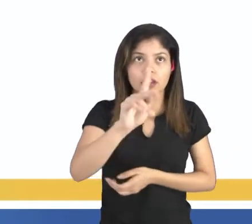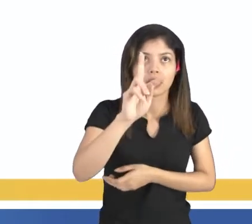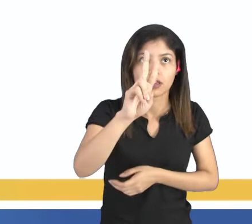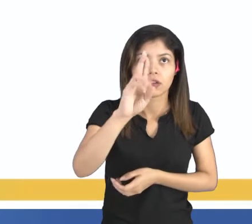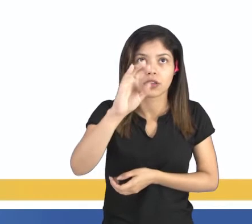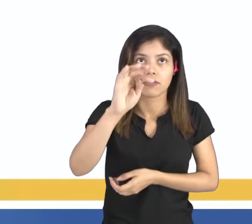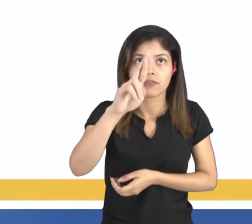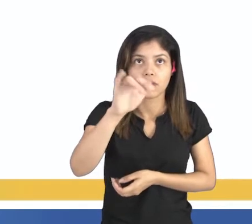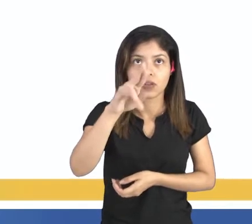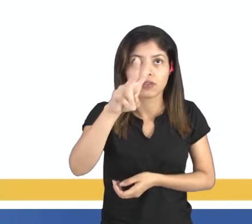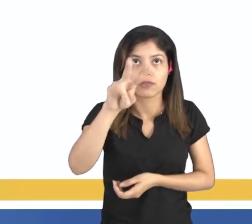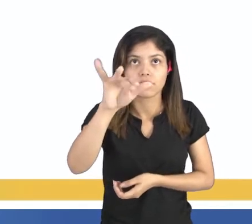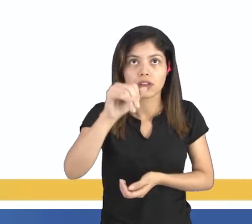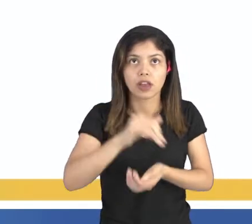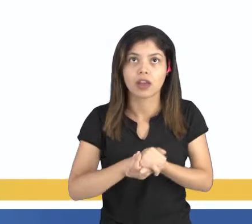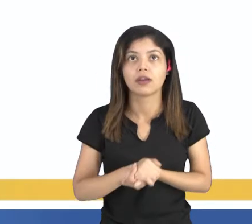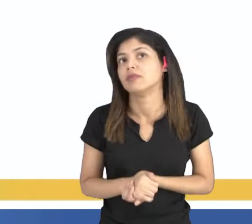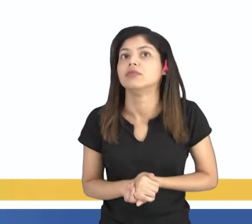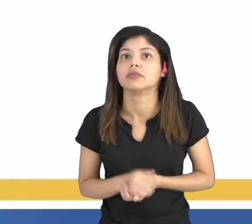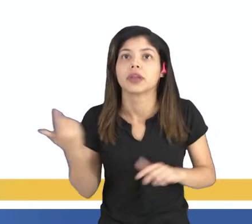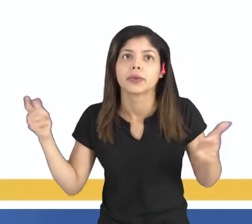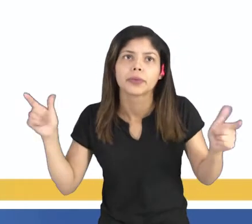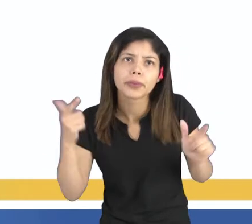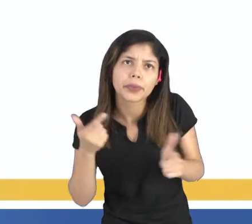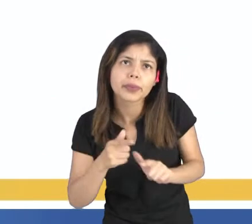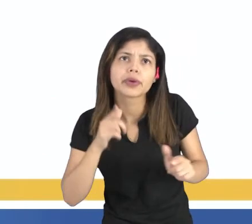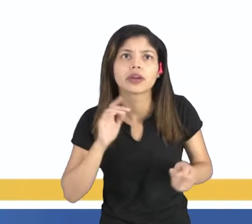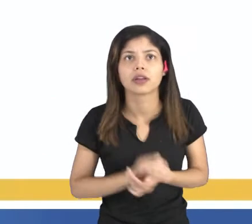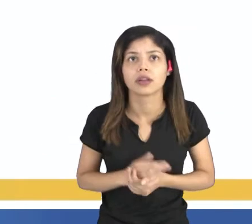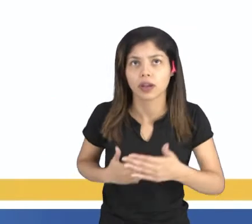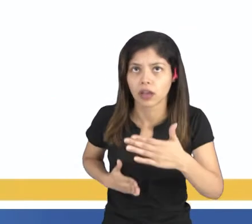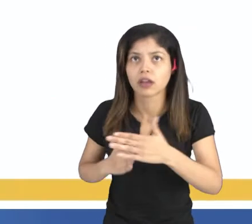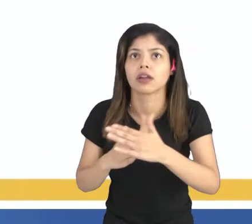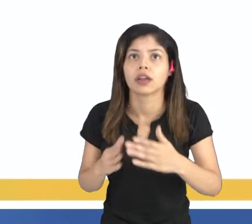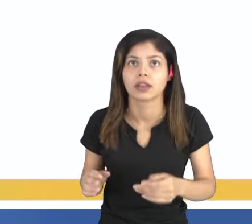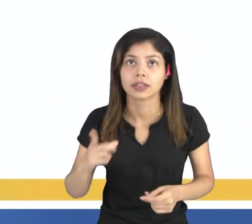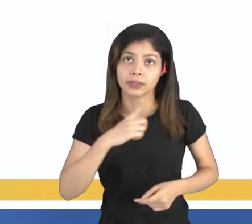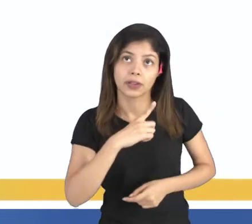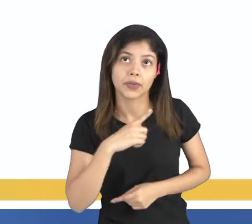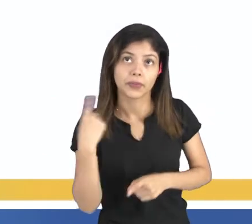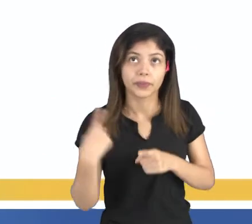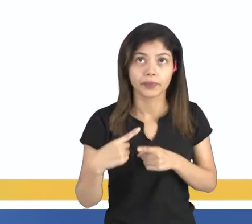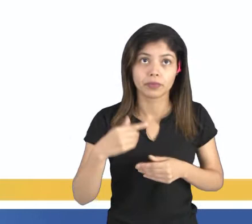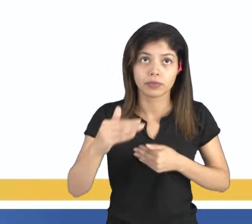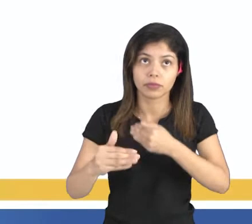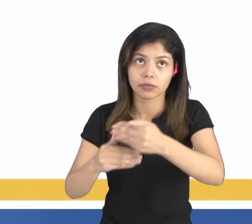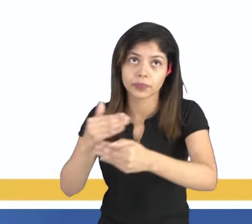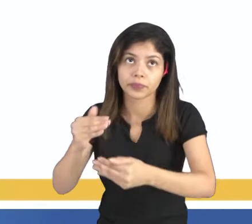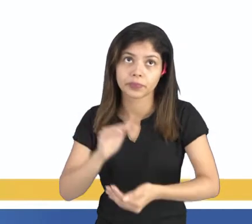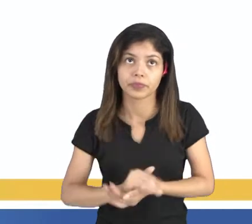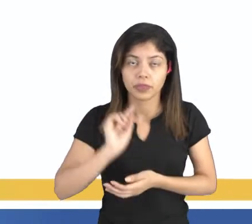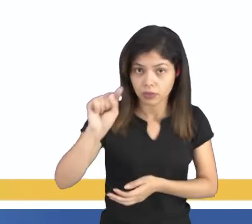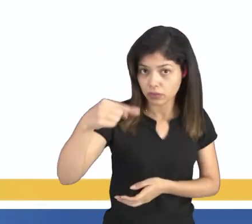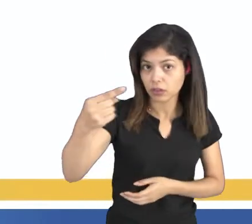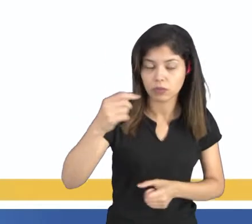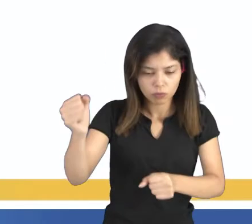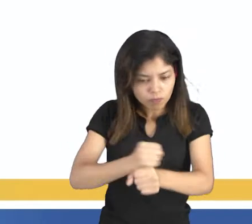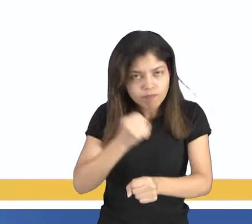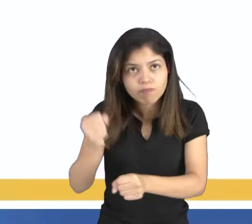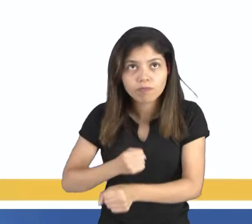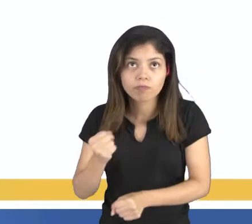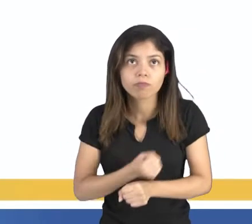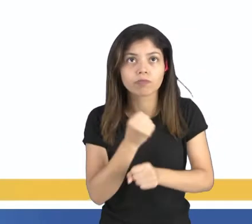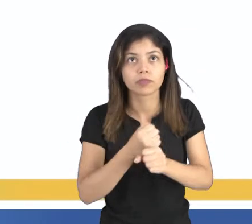várzeas, baixadas e pequenos cursos de água. Os impactos imediatos ocorrem durante e logo